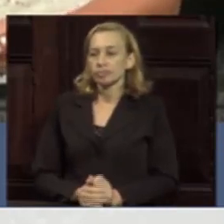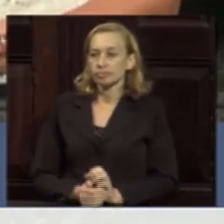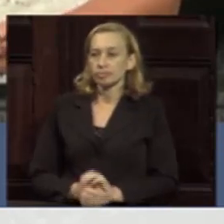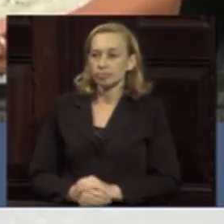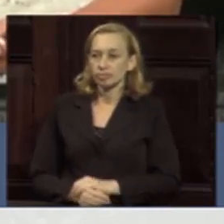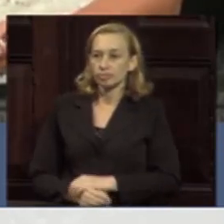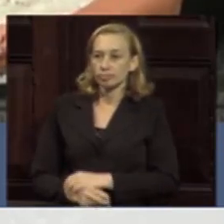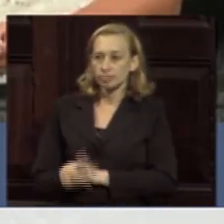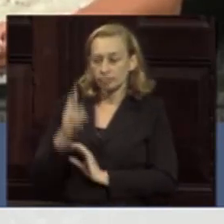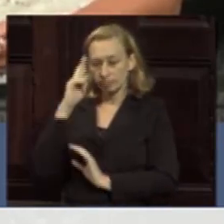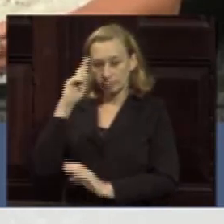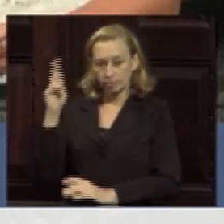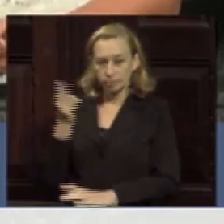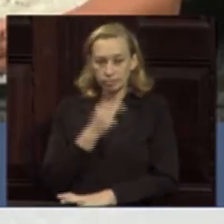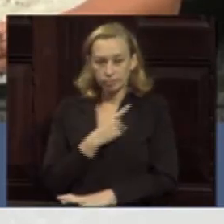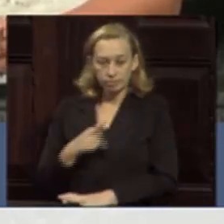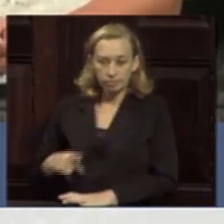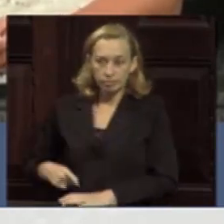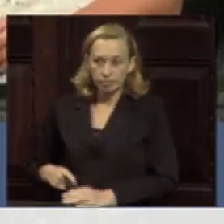Senhor presidente,